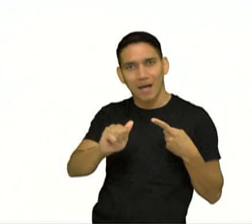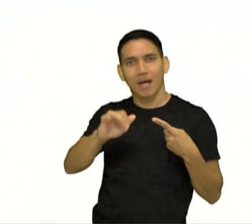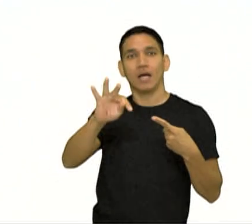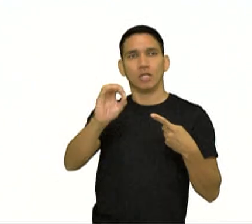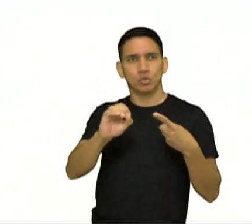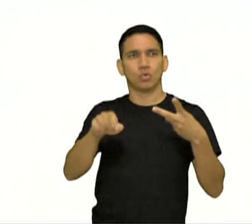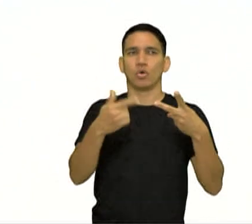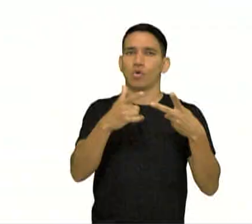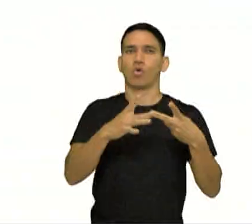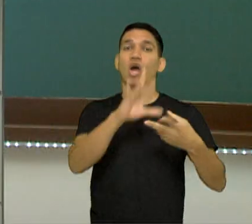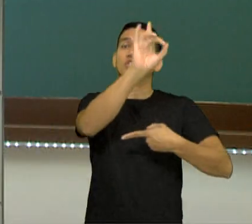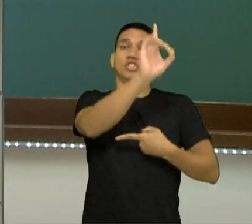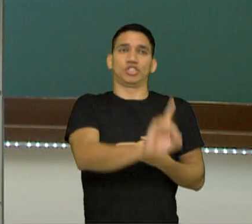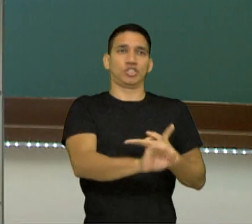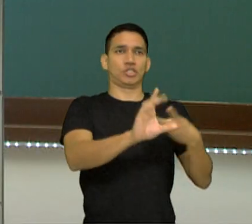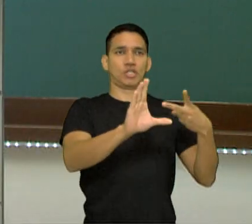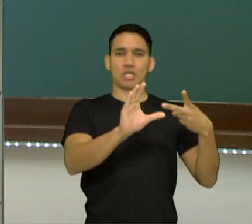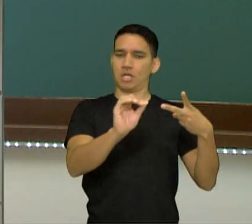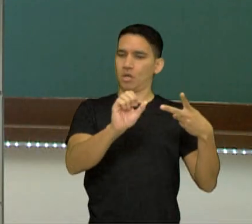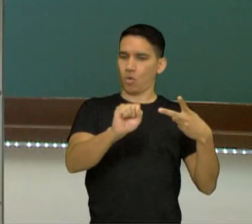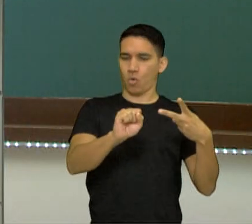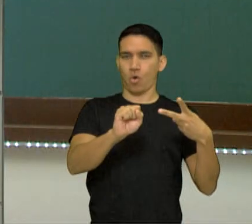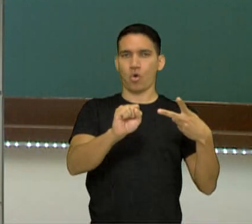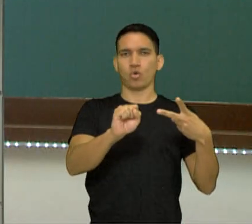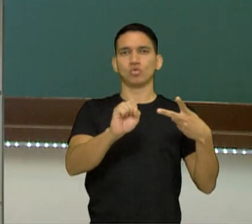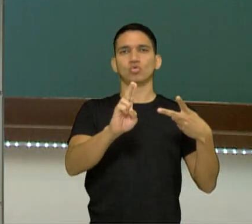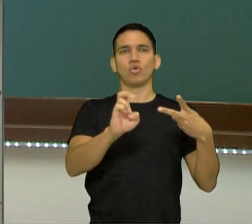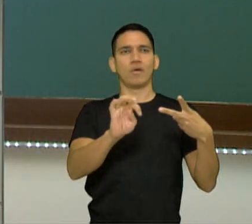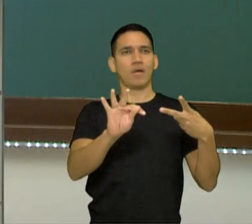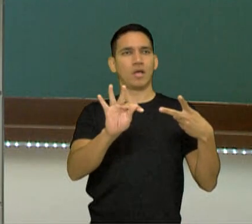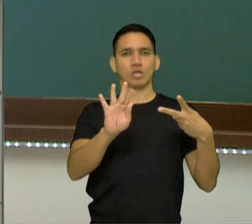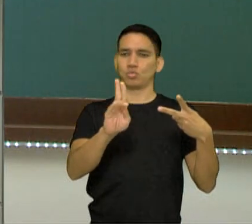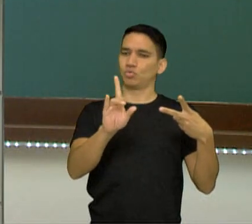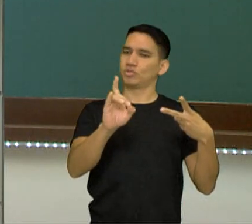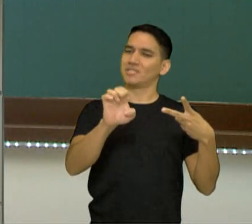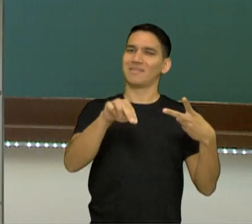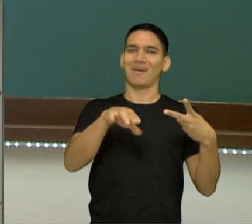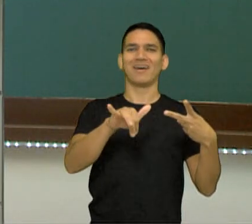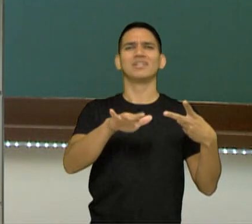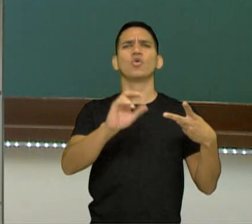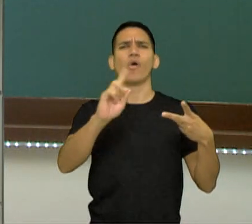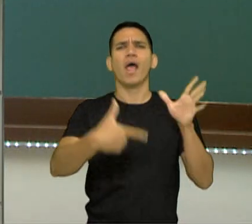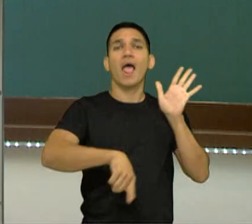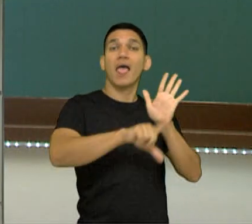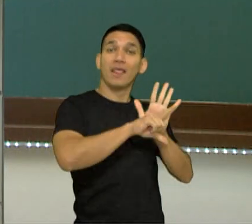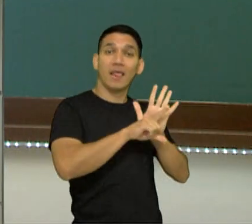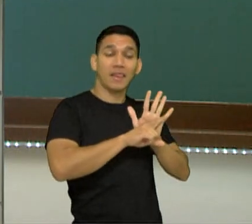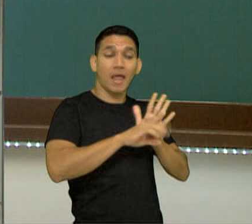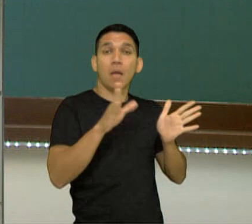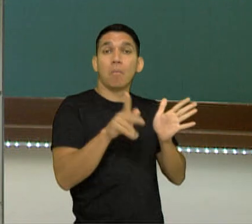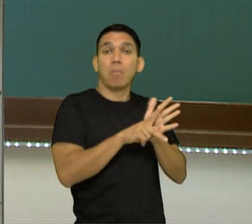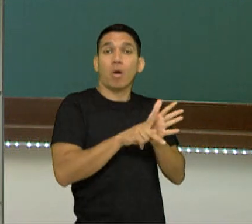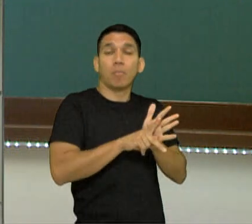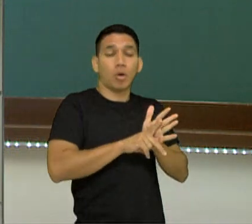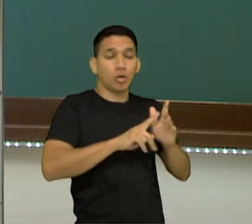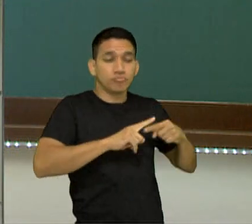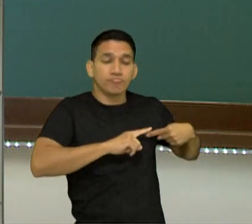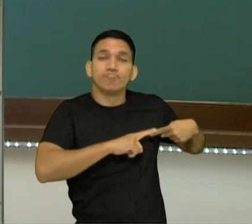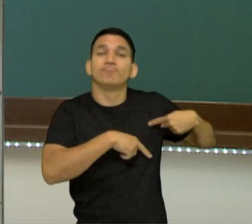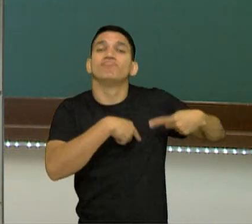também né o direito consuetudinário é esse essa lei passada de geração para geração